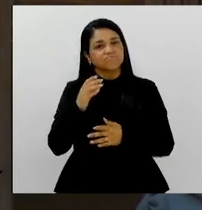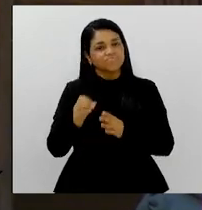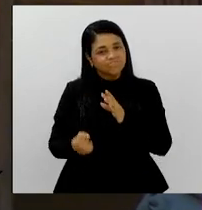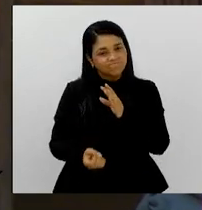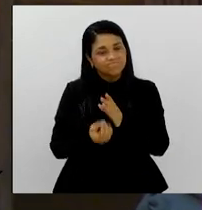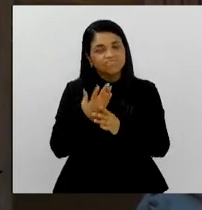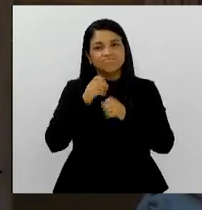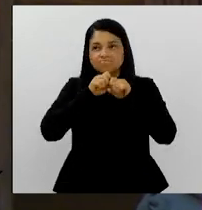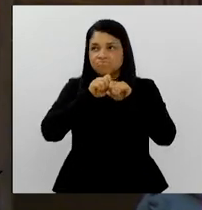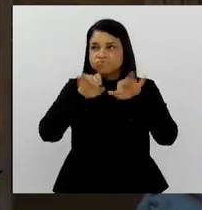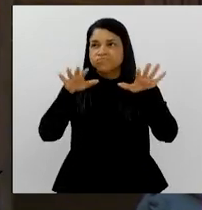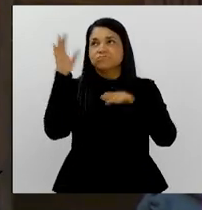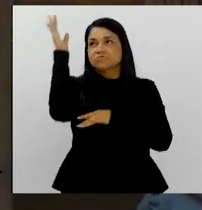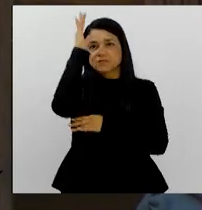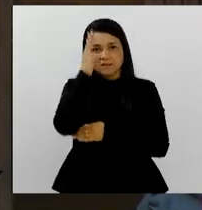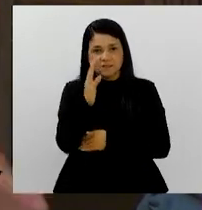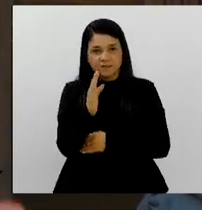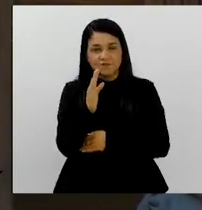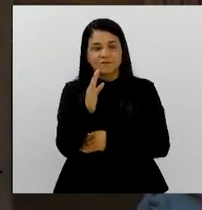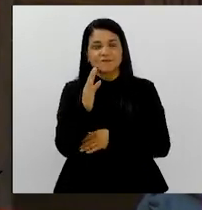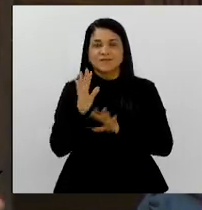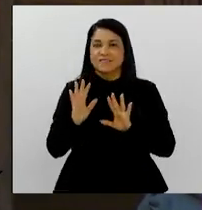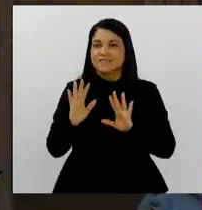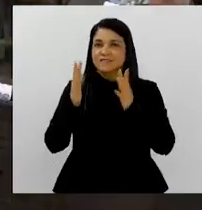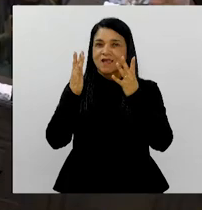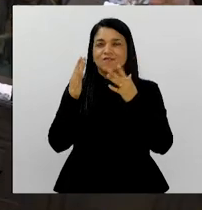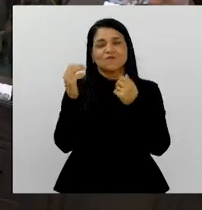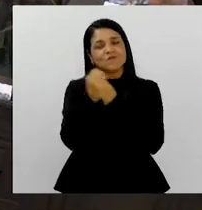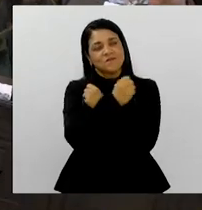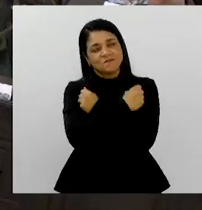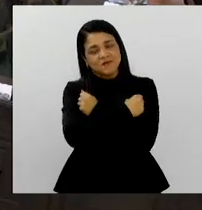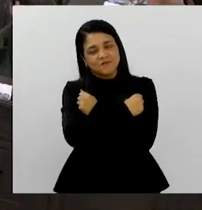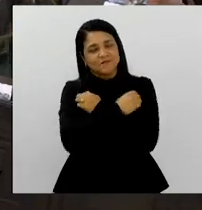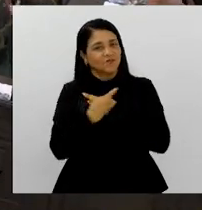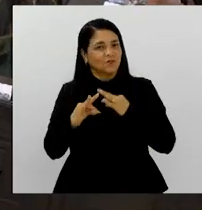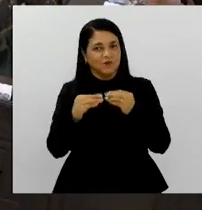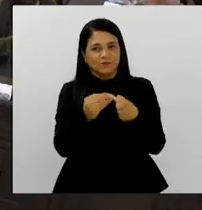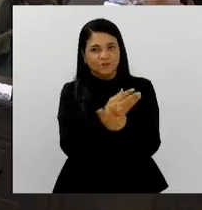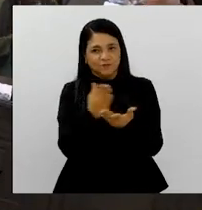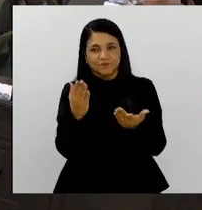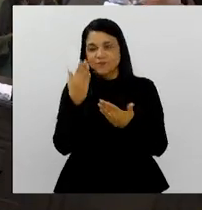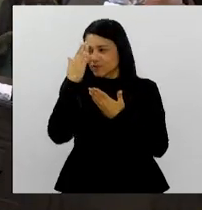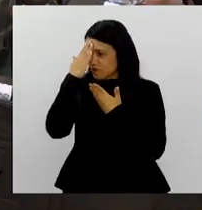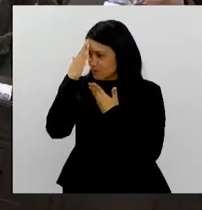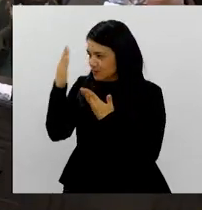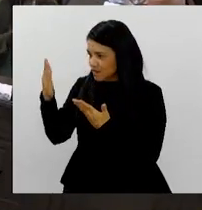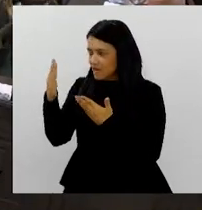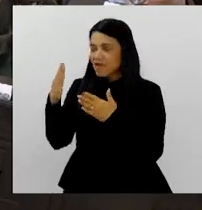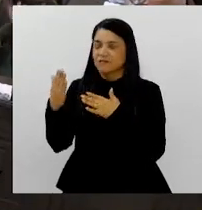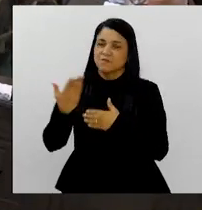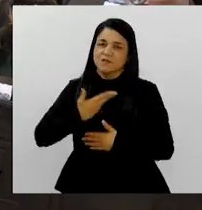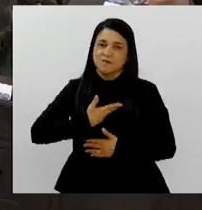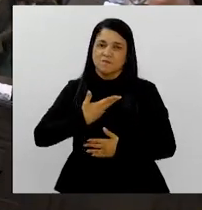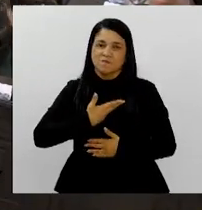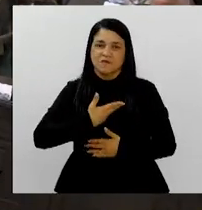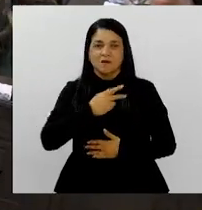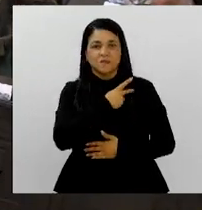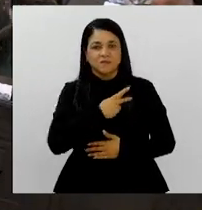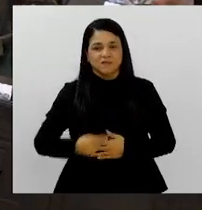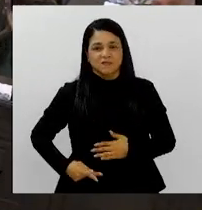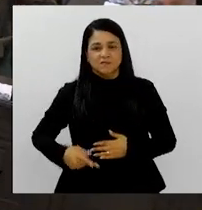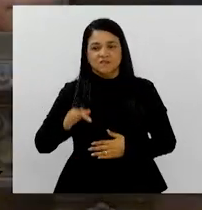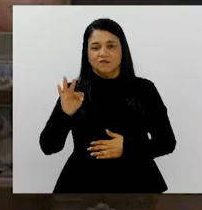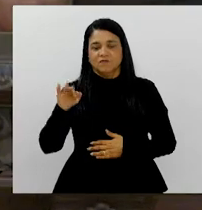país. Salve geral, um abraço a vocês. Obrigado, minha querida companheira, presidenta da